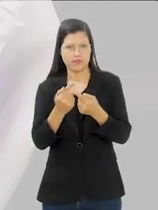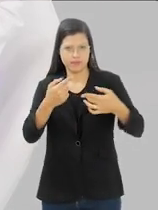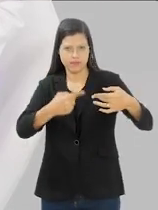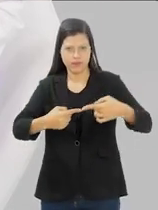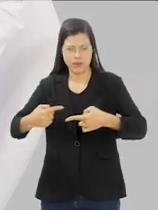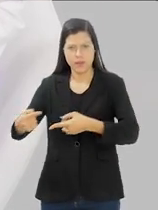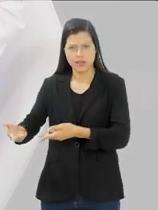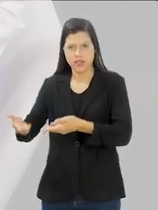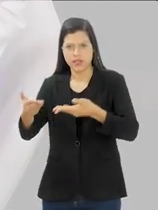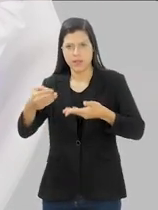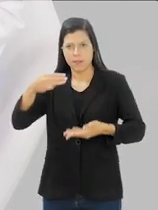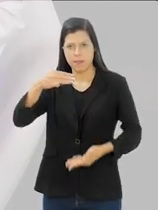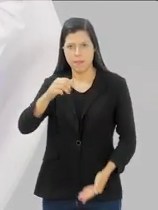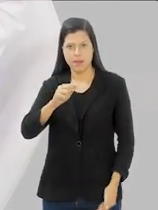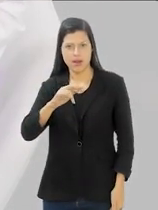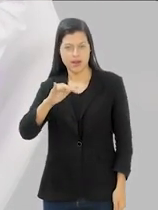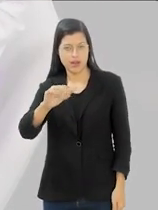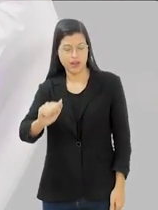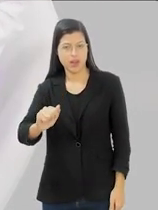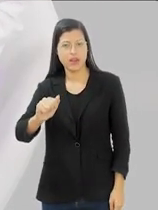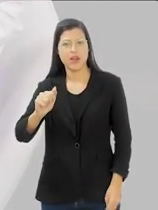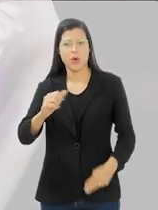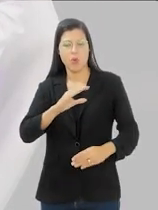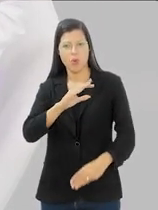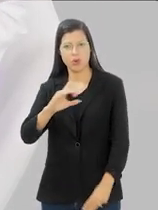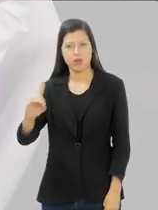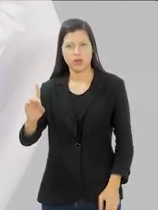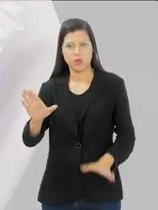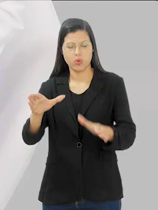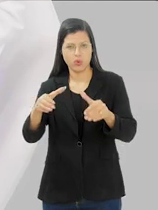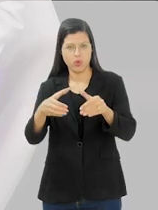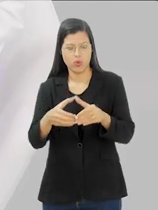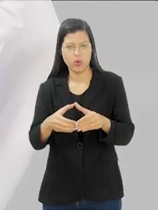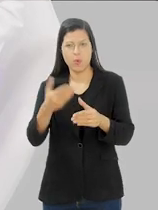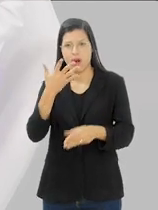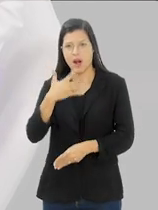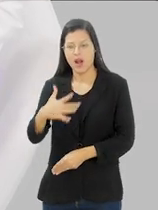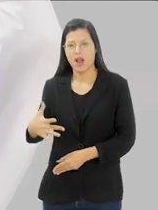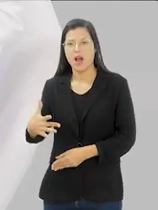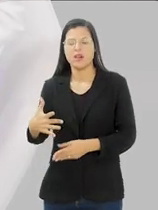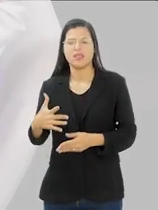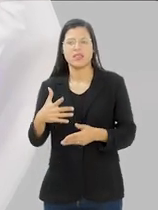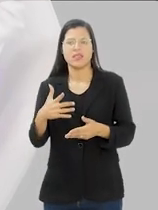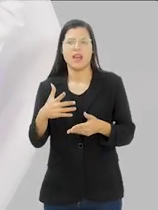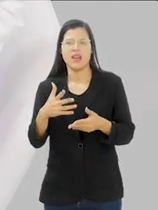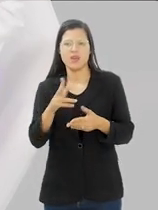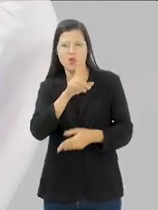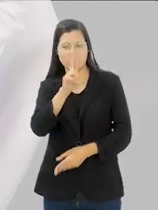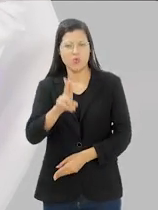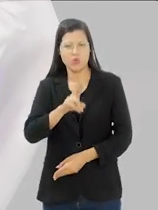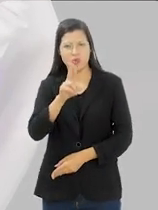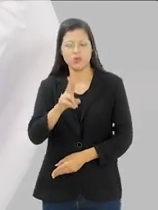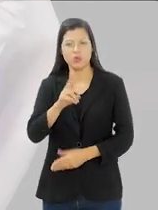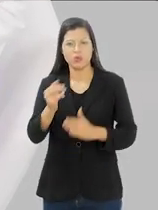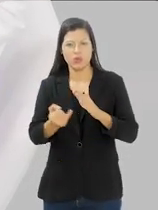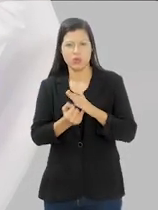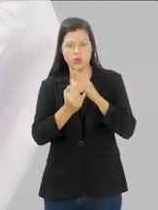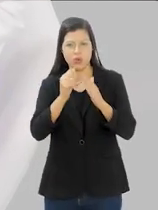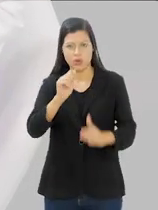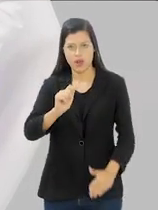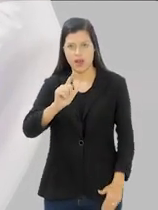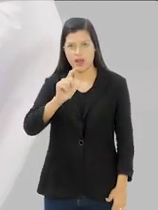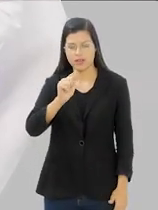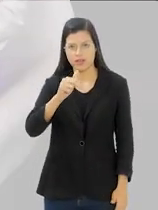recebe Maria Mello, coordenadora do grupo Criança e Consumo do Instituto Alana, e o pediatra e sanitarista